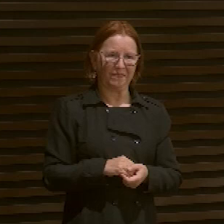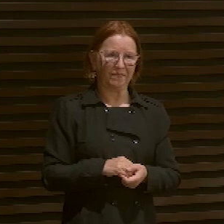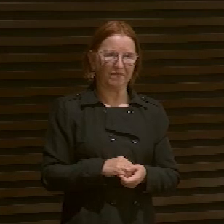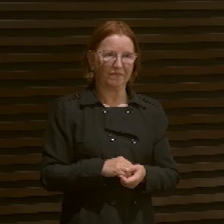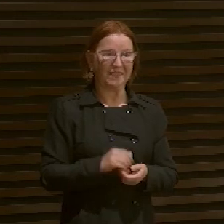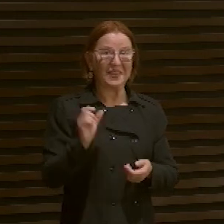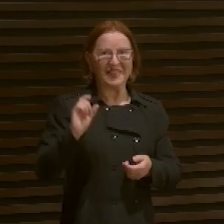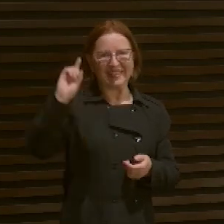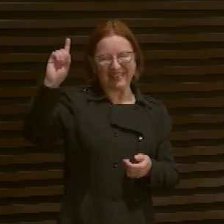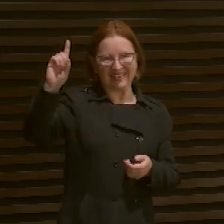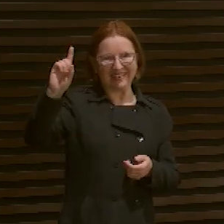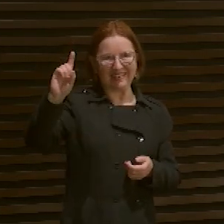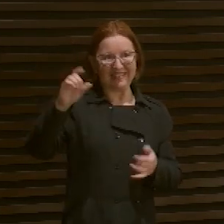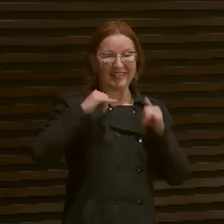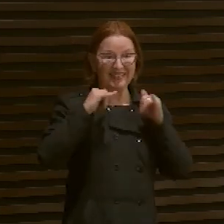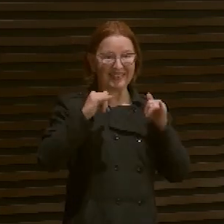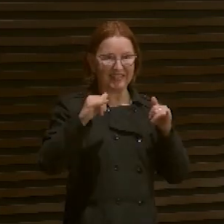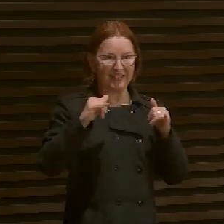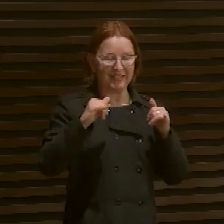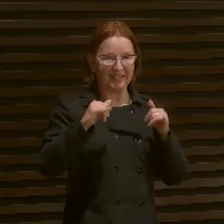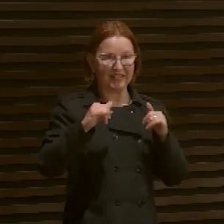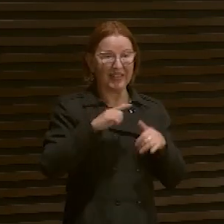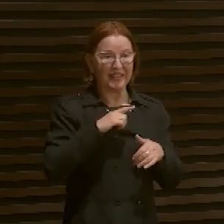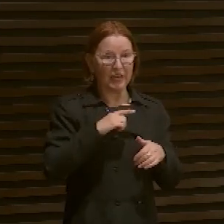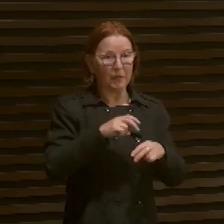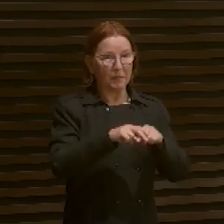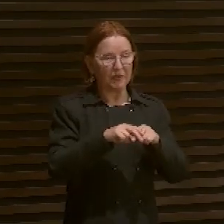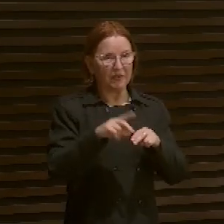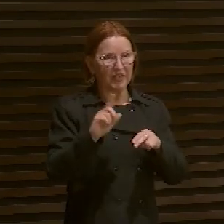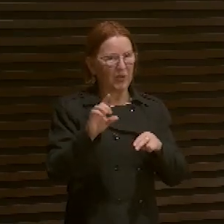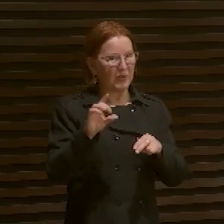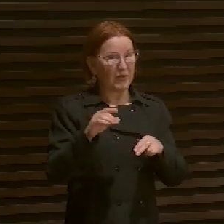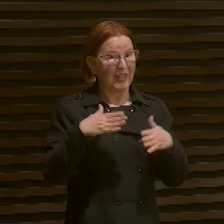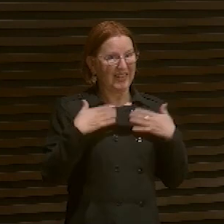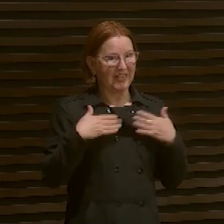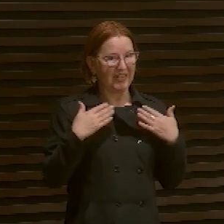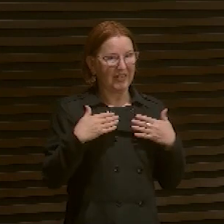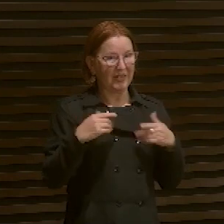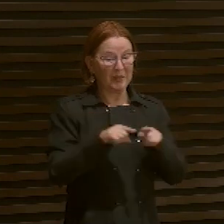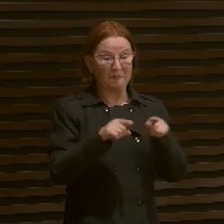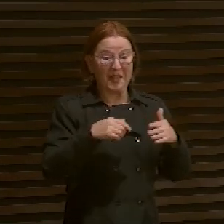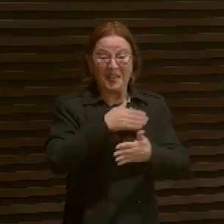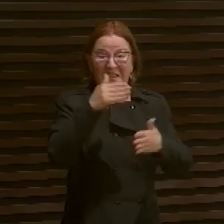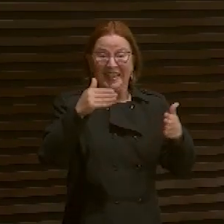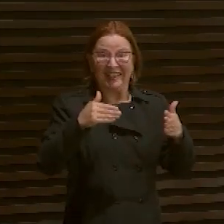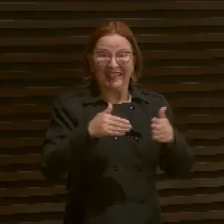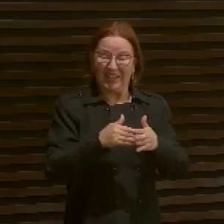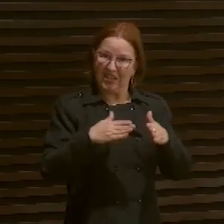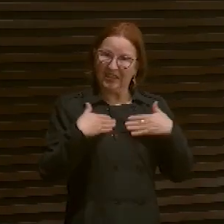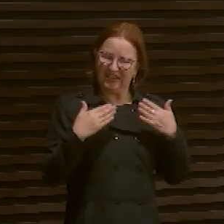A palavra de Deus está dizendo para a gente ter motivo não apenas de alegria, mas motivo de toda alegria.